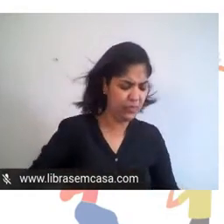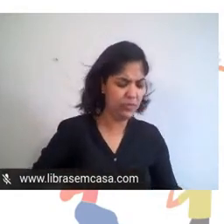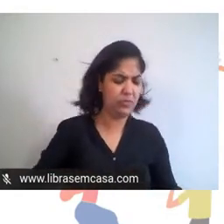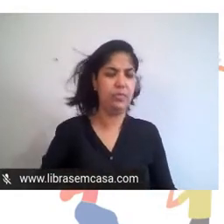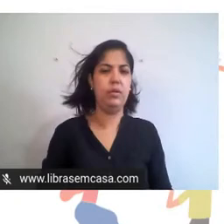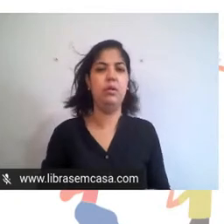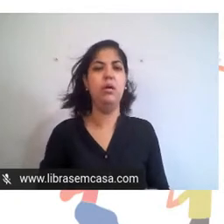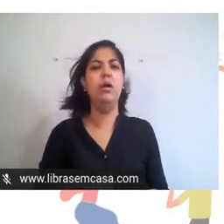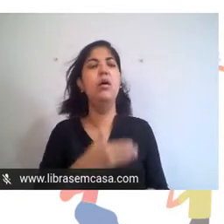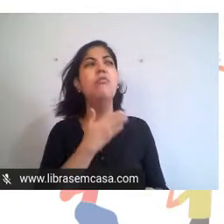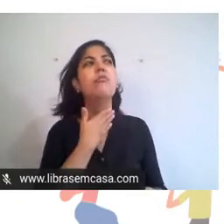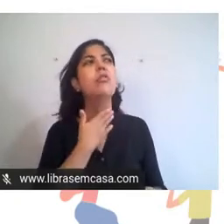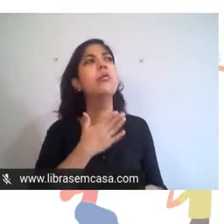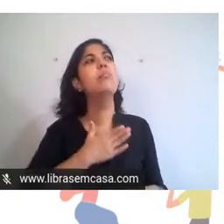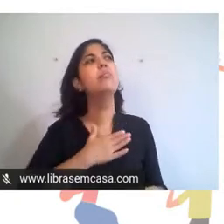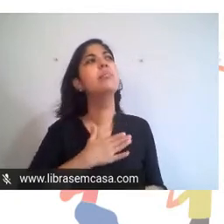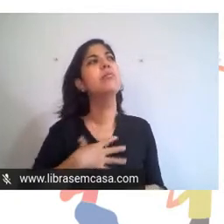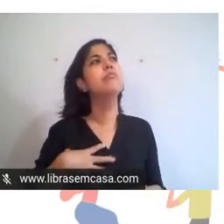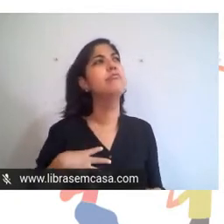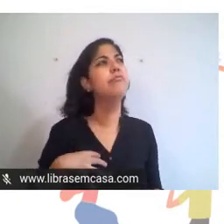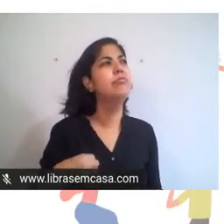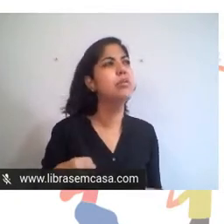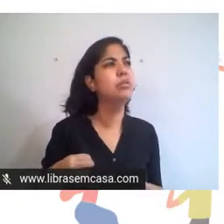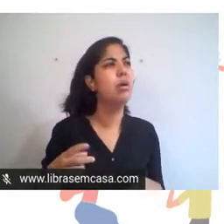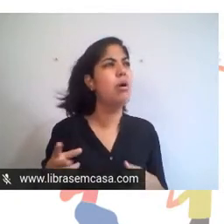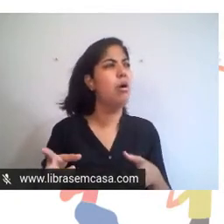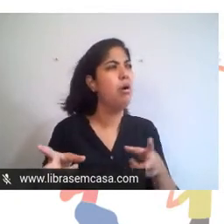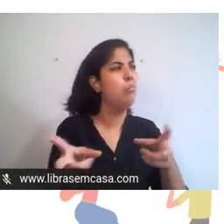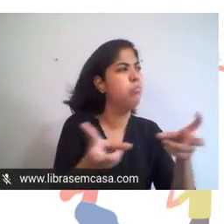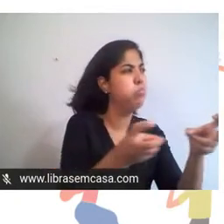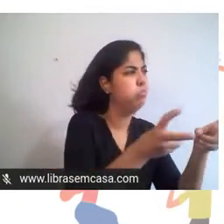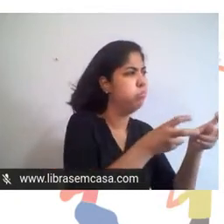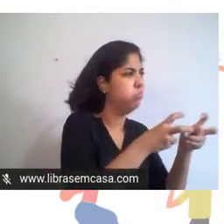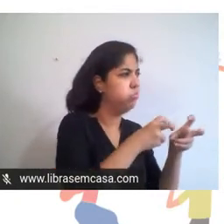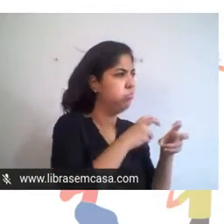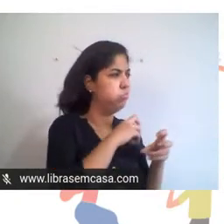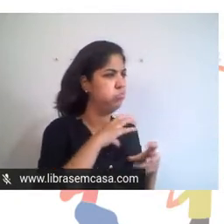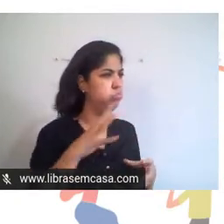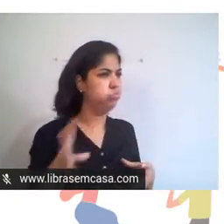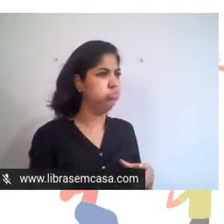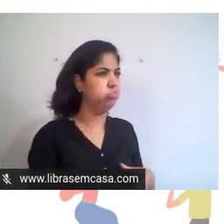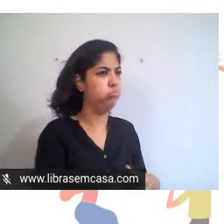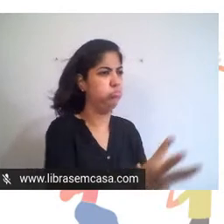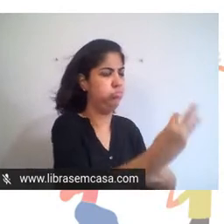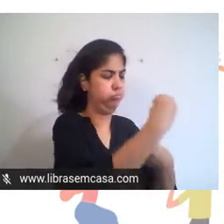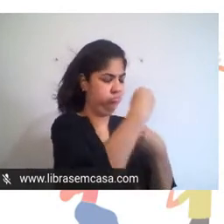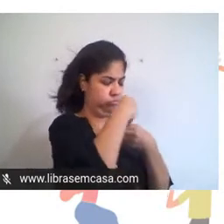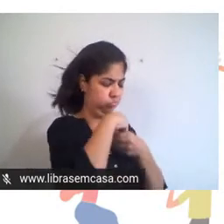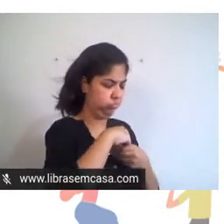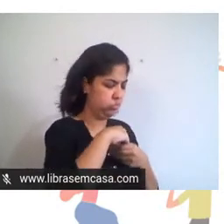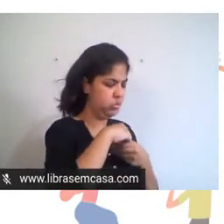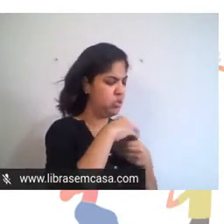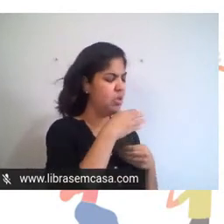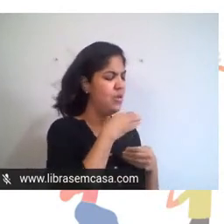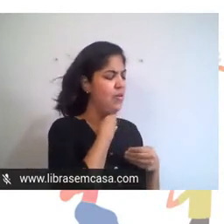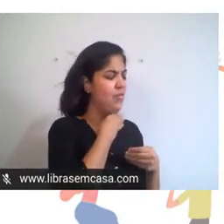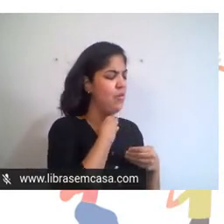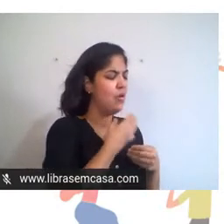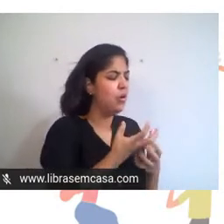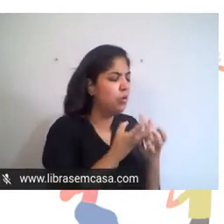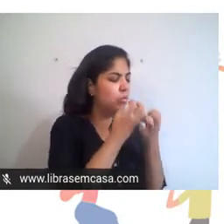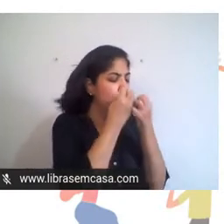minha filha recolhe todas as nossas vozes, recolhe em si as vozes mudas